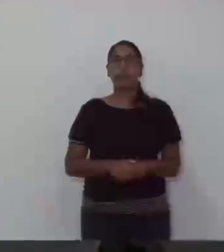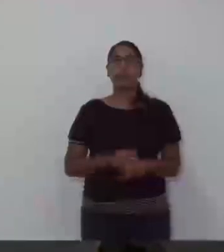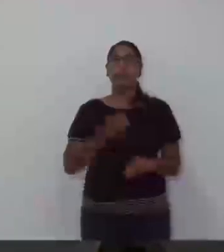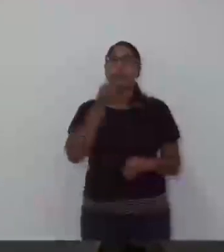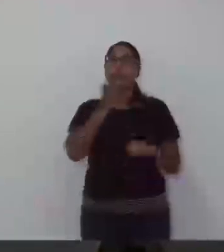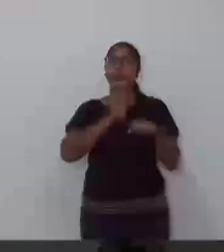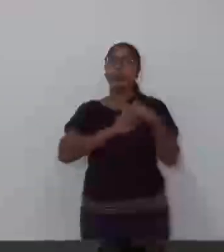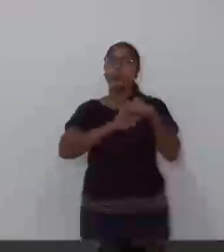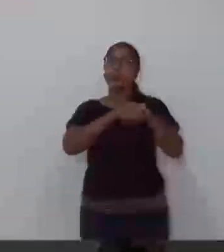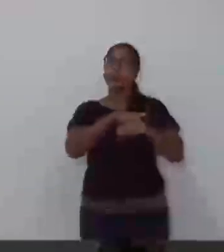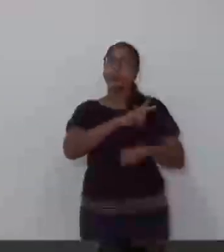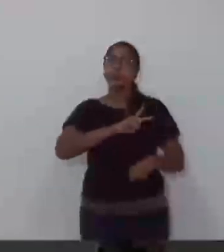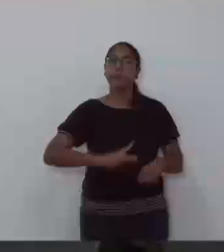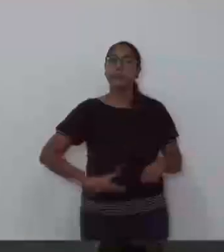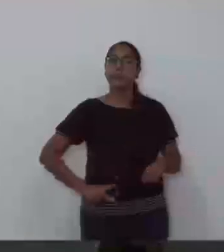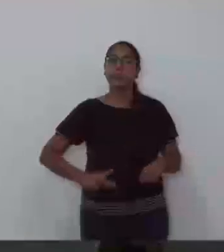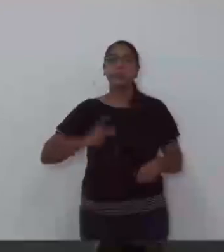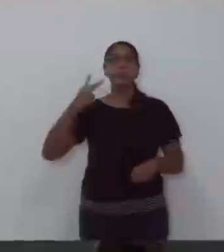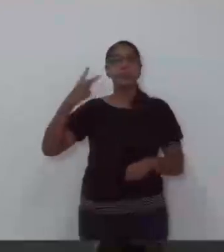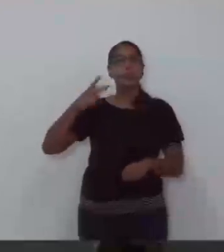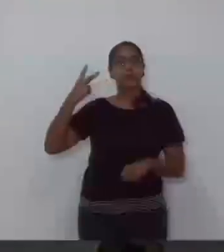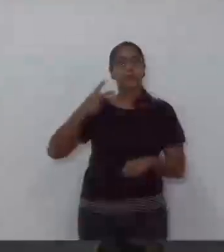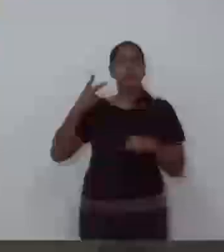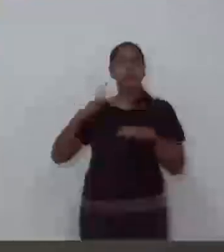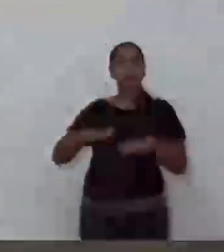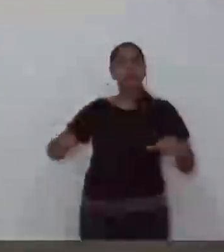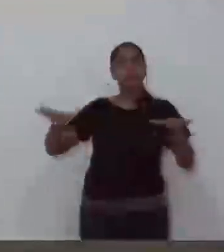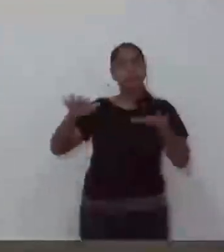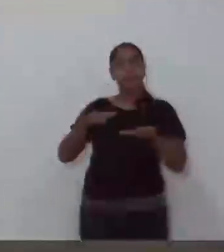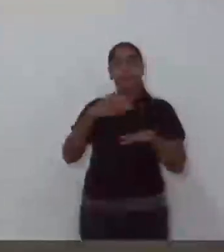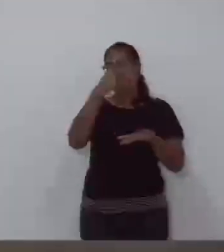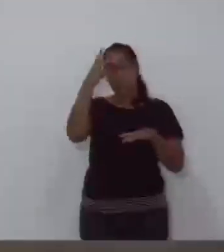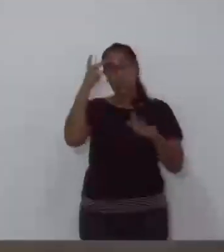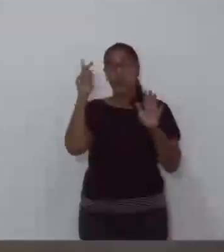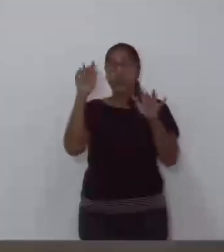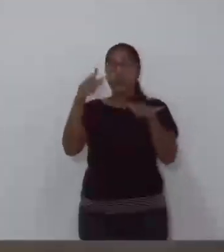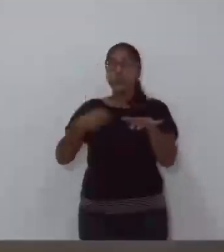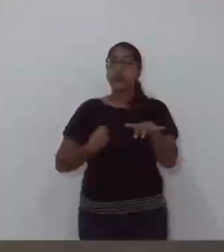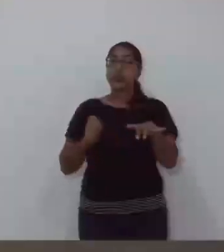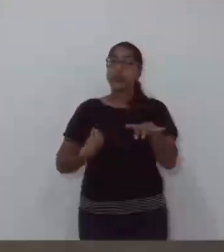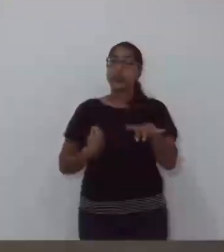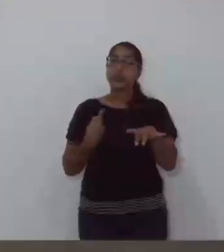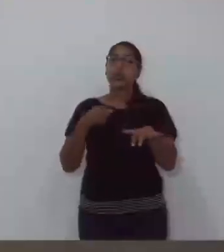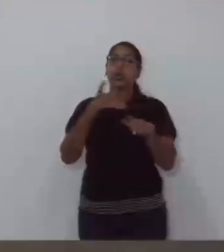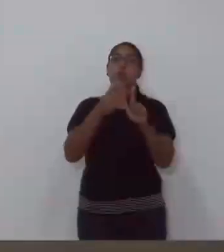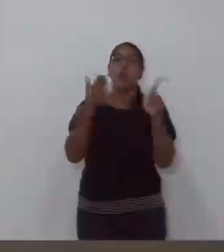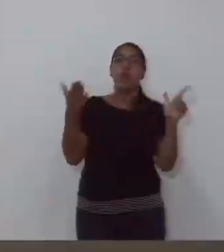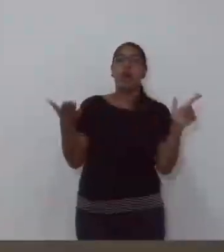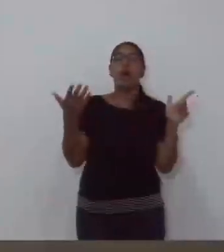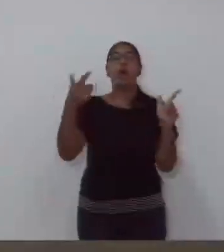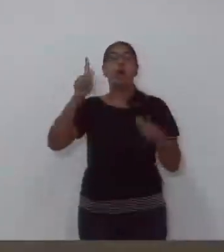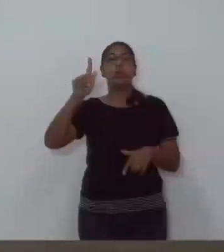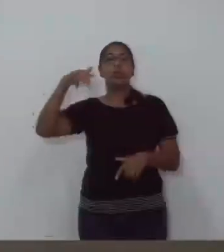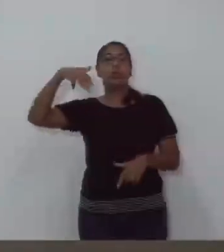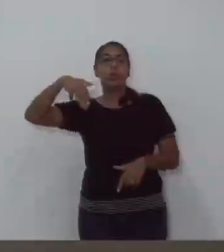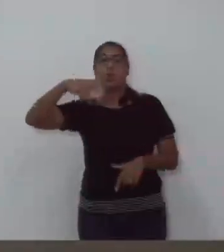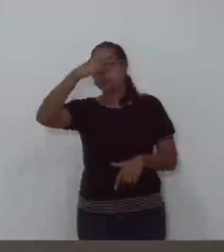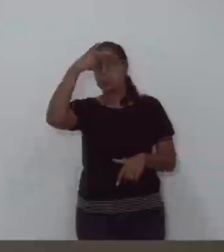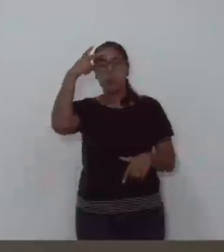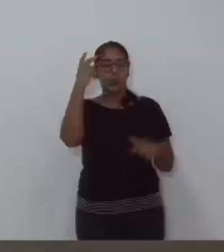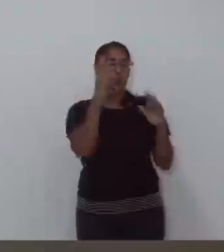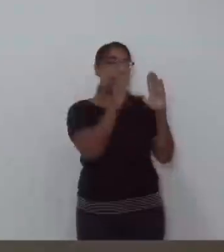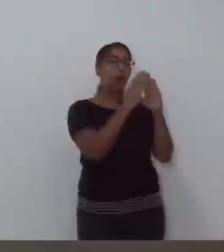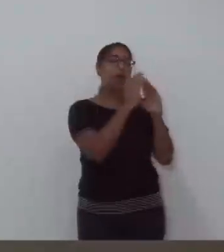Muito boa noite, senhor presidente, senhores vereadores, vereadoras, público aqui presente, imprensa, guarda municipal, todos que nos